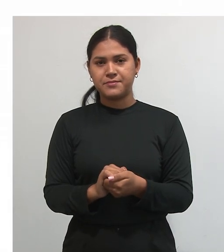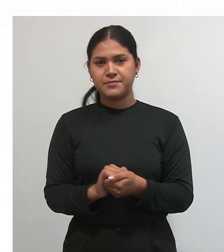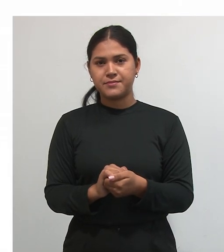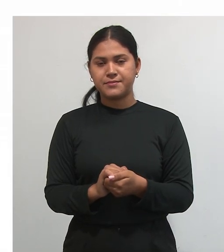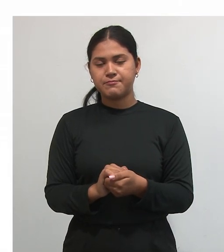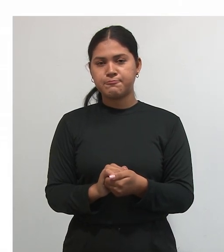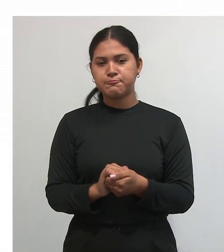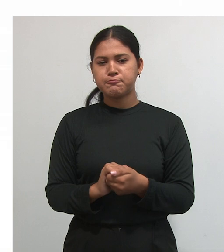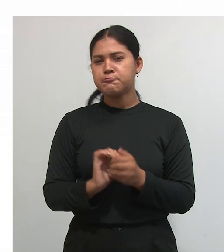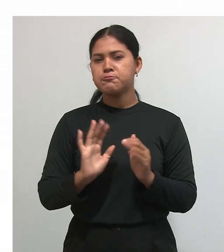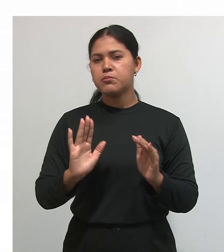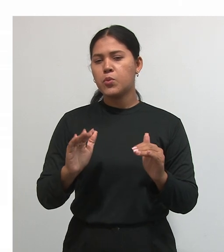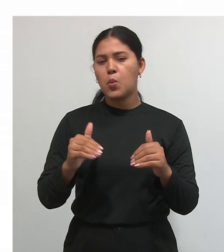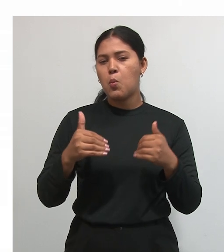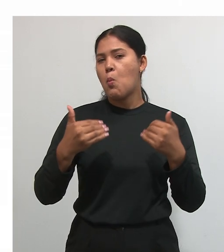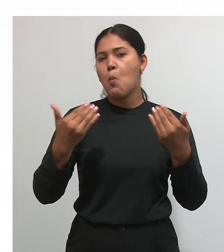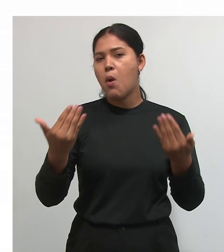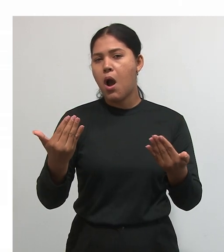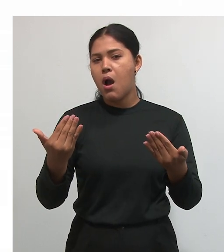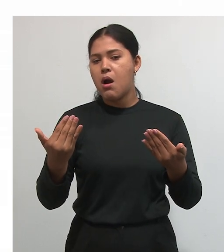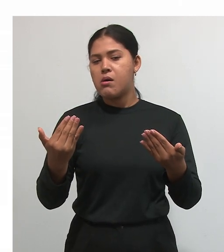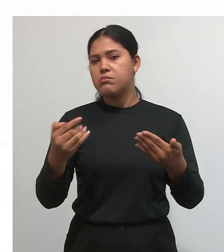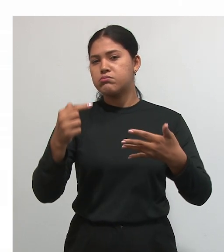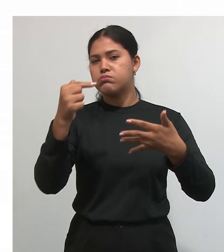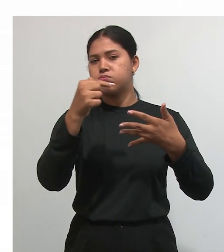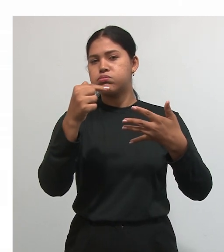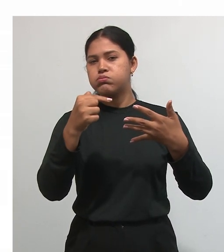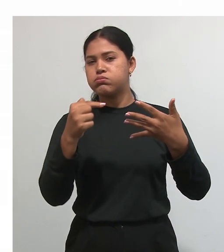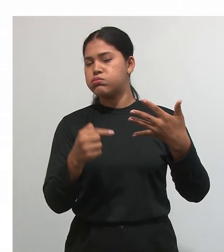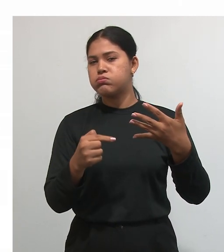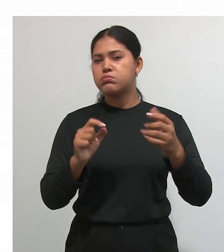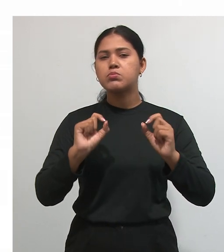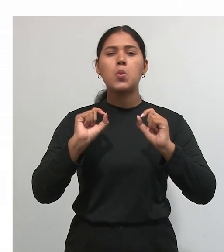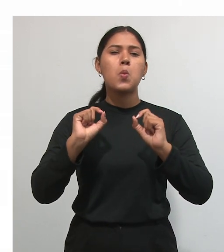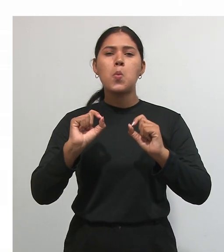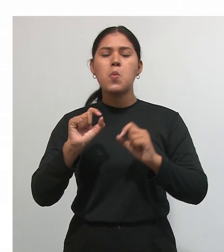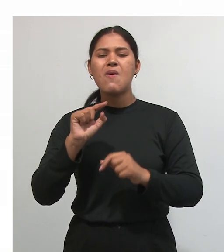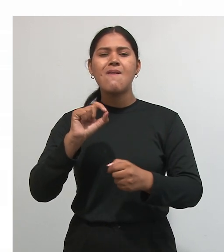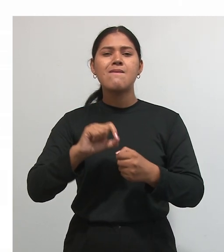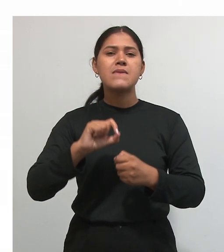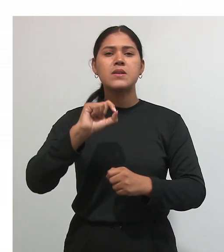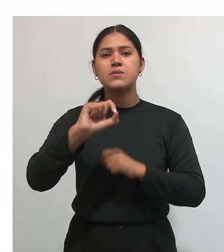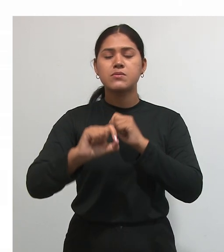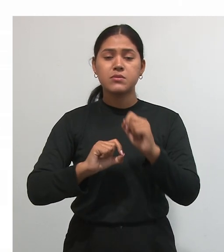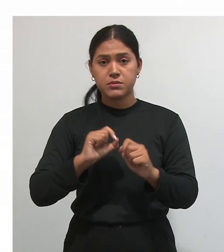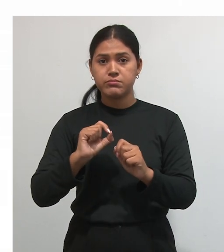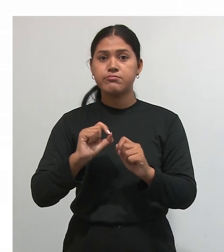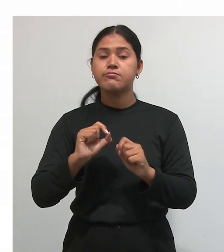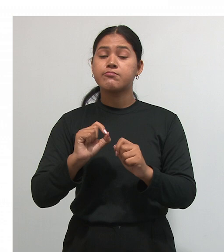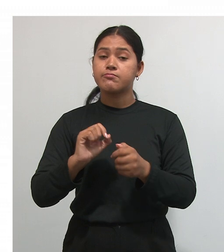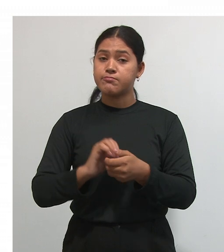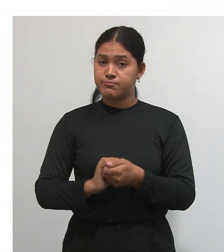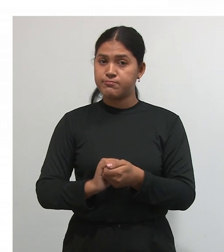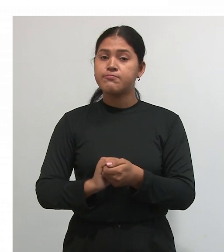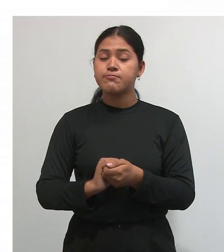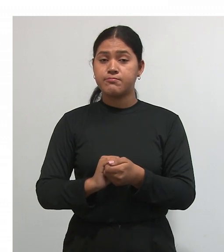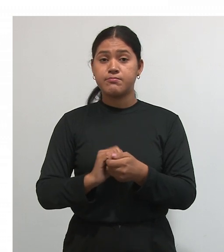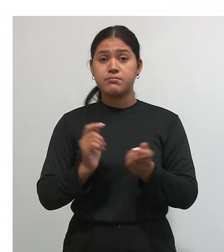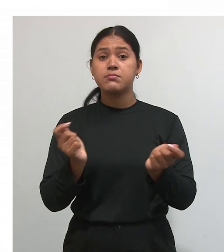E qual seria aqui, né? O que esse inventário físico ele vem permitir? Ele vai o